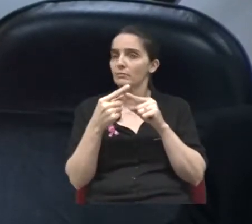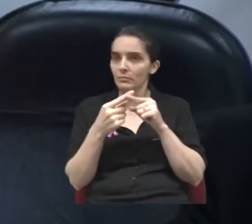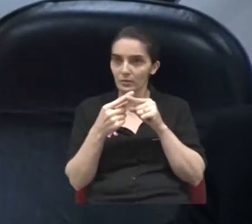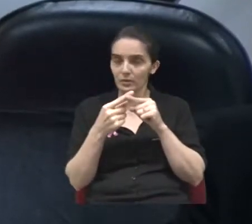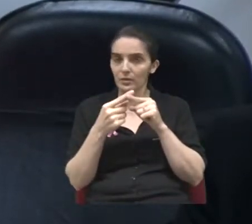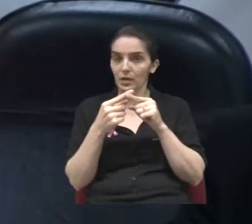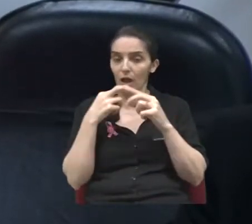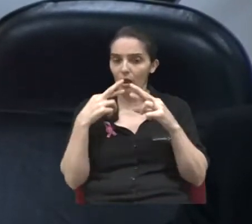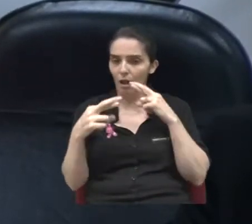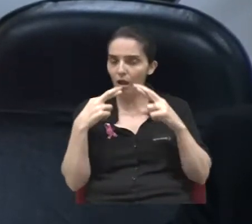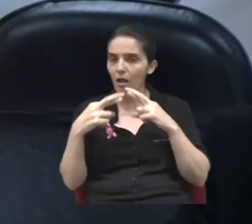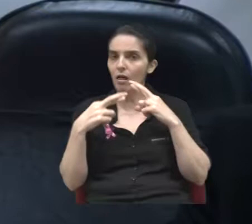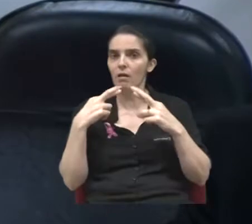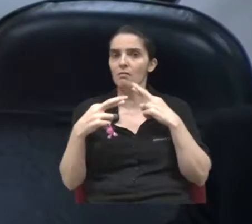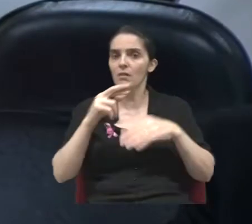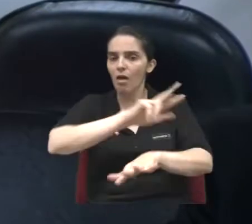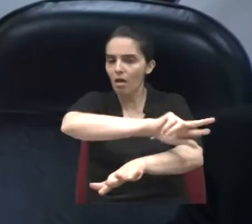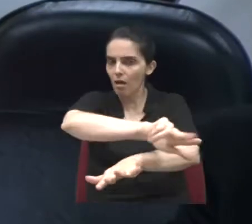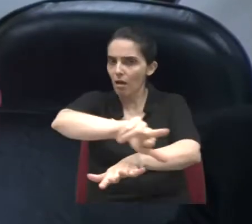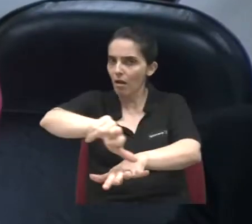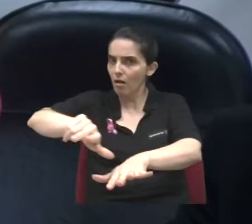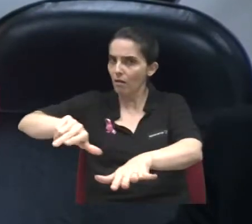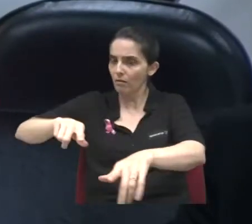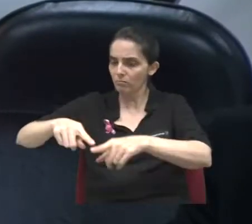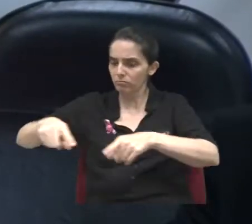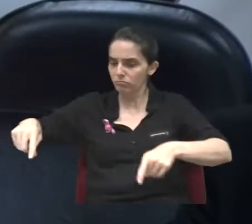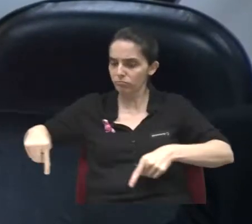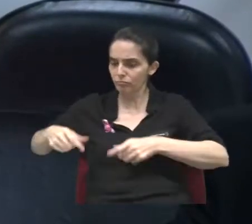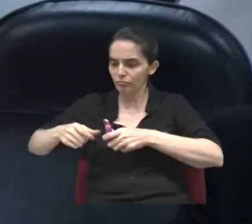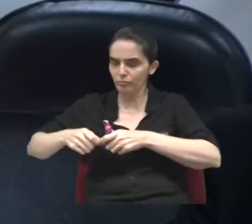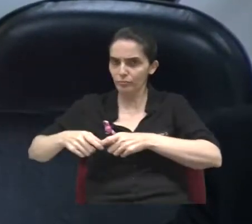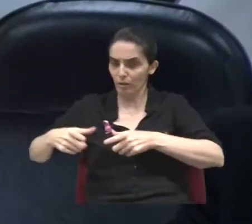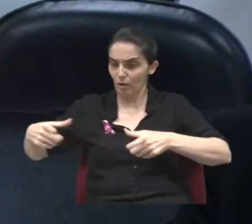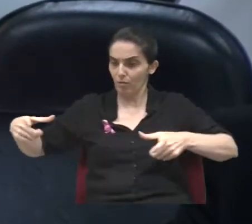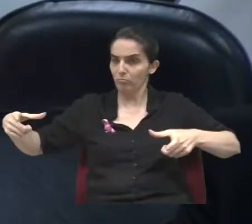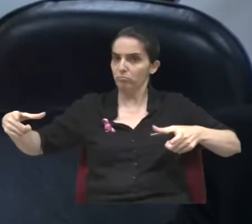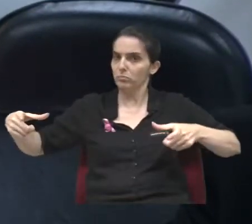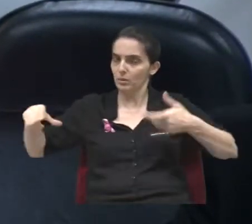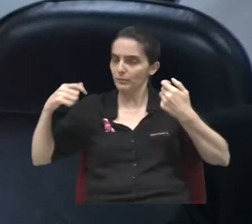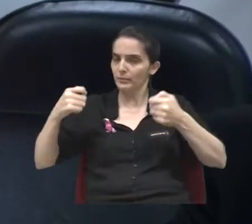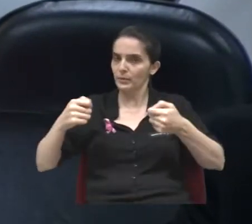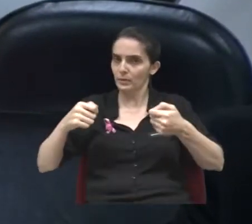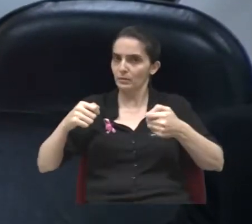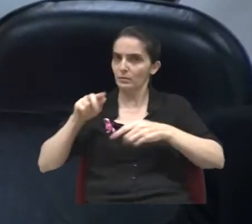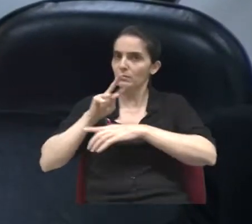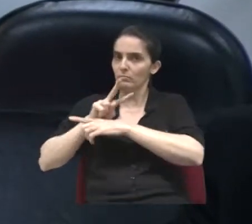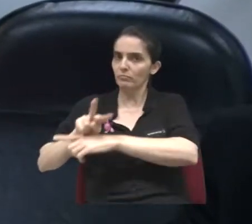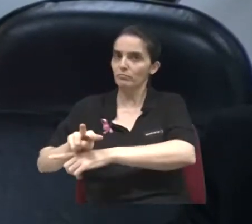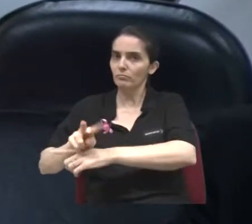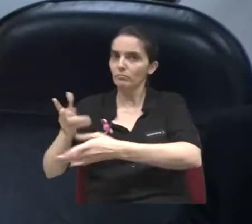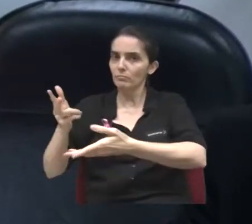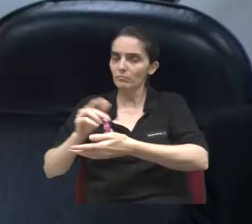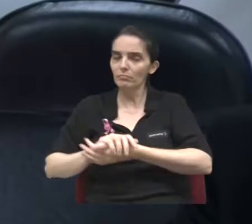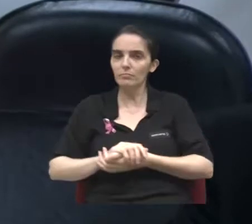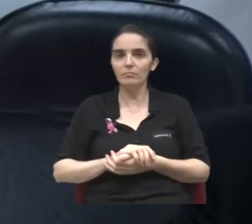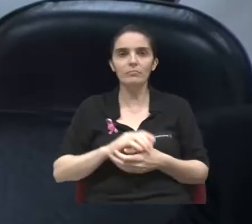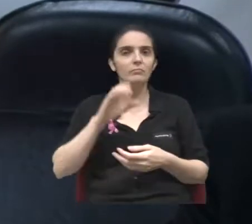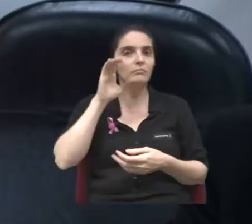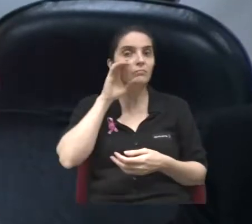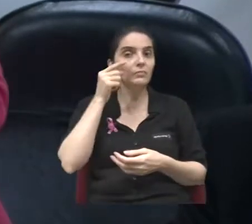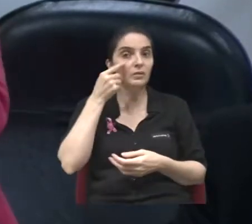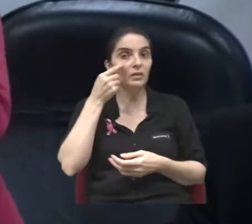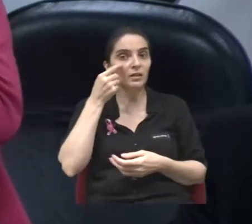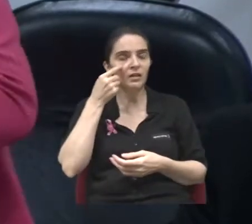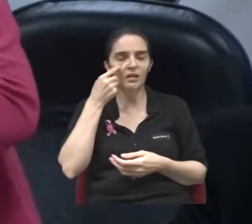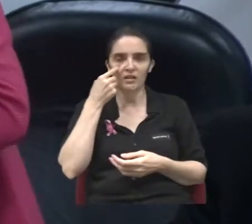grandes, é uma área grande, não é? E alguma solução tem que ser dada. Eu vou continuar acompanhando e espero que volte isso aqui mais vezes para a